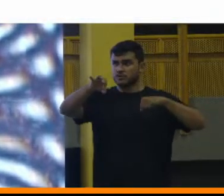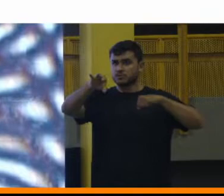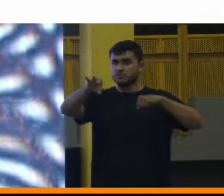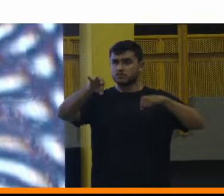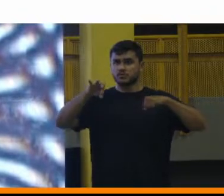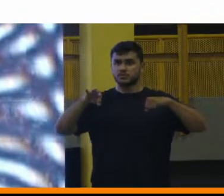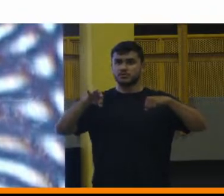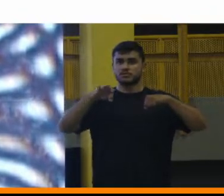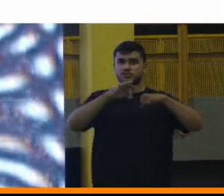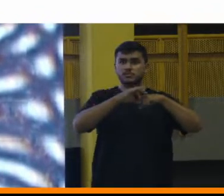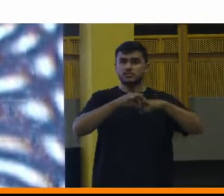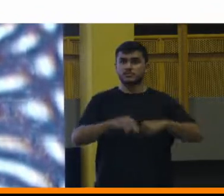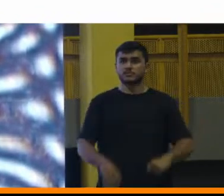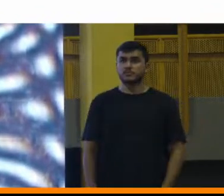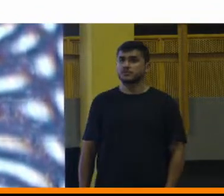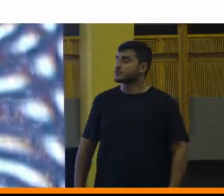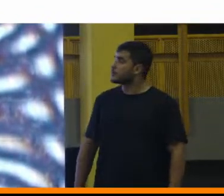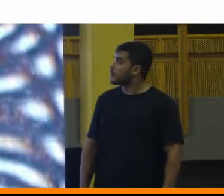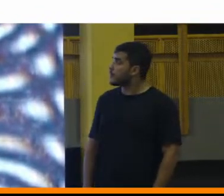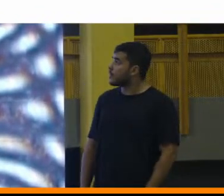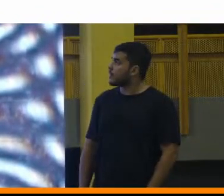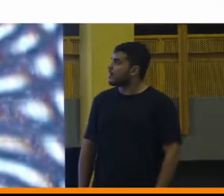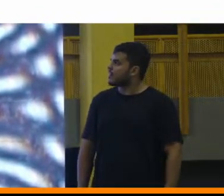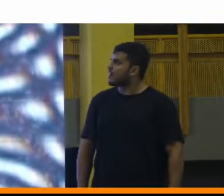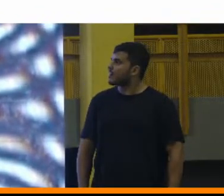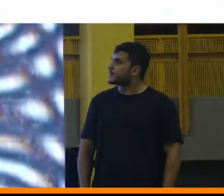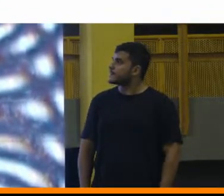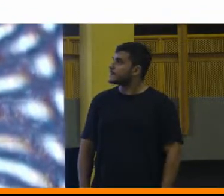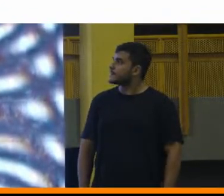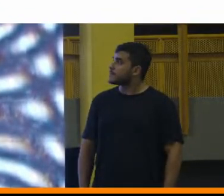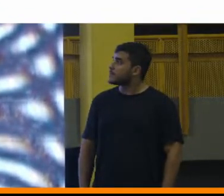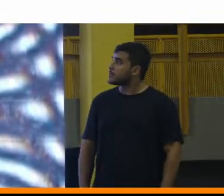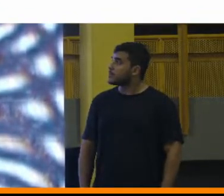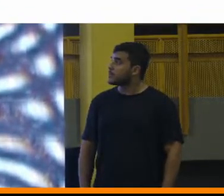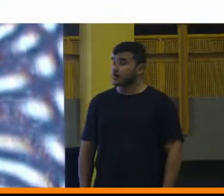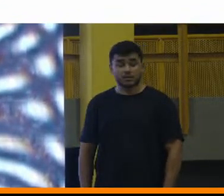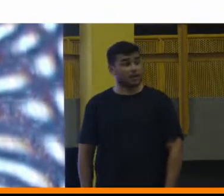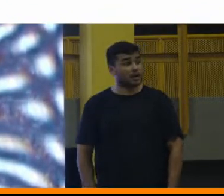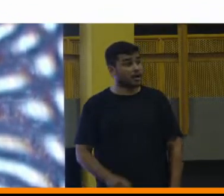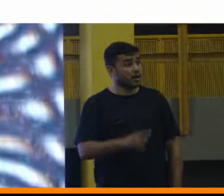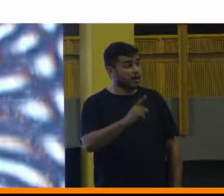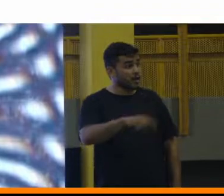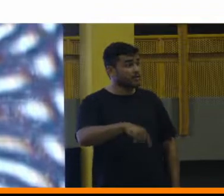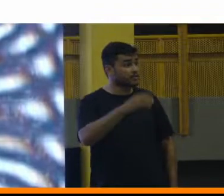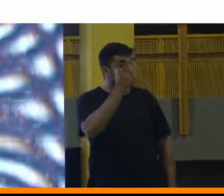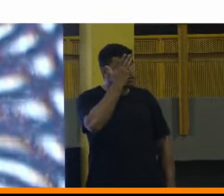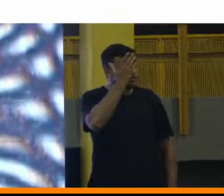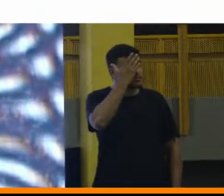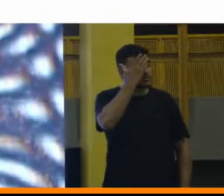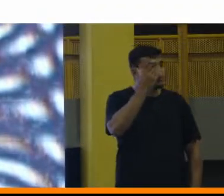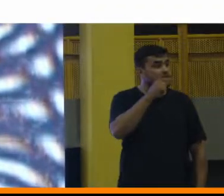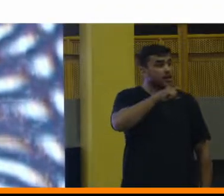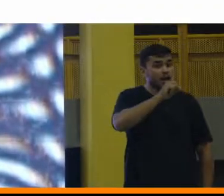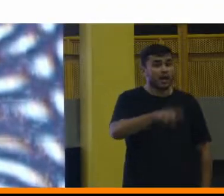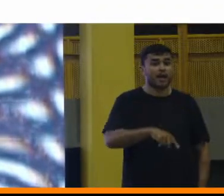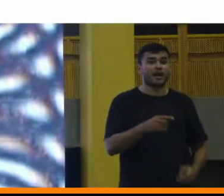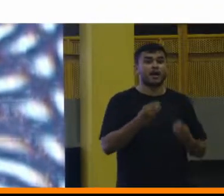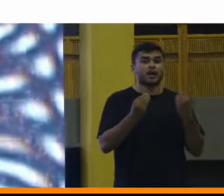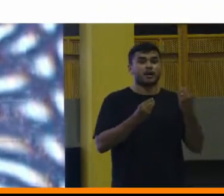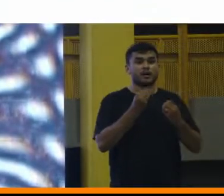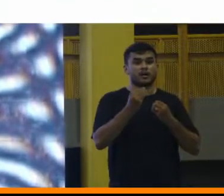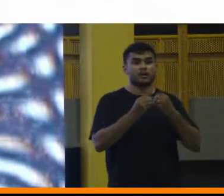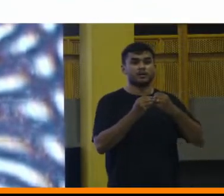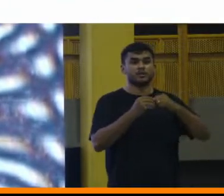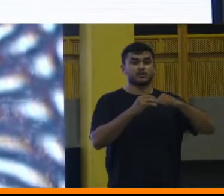sei vocês, mas eu achava que a força, ela produzia velocidade.